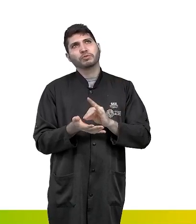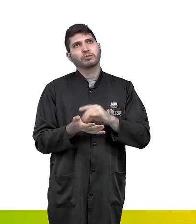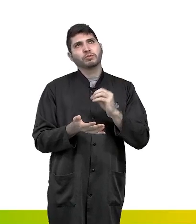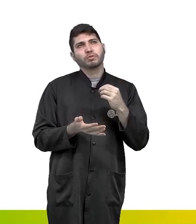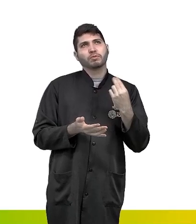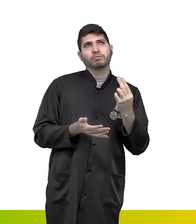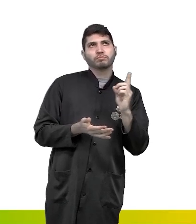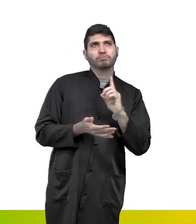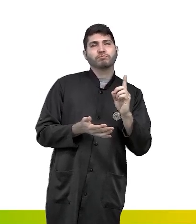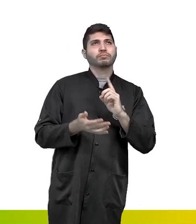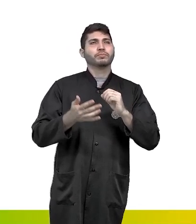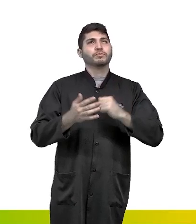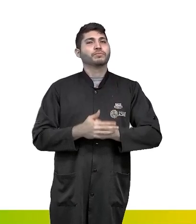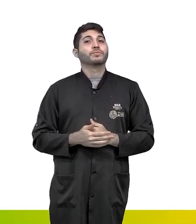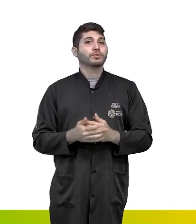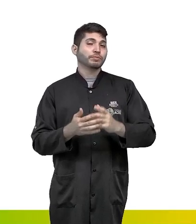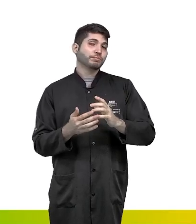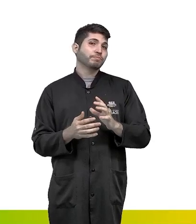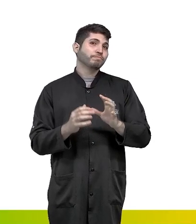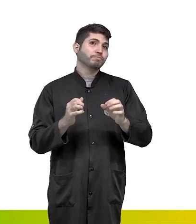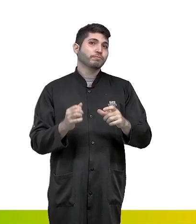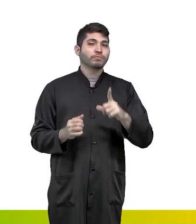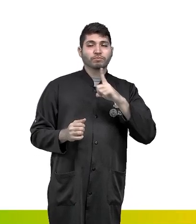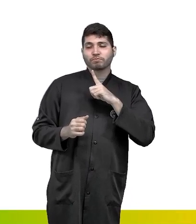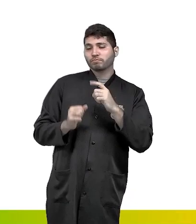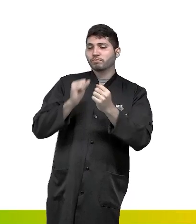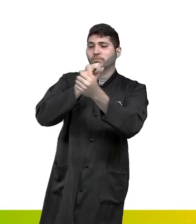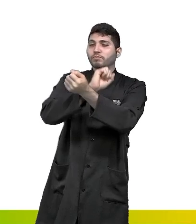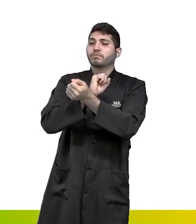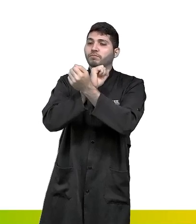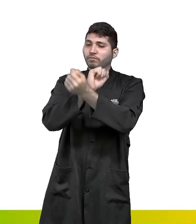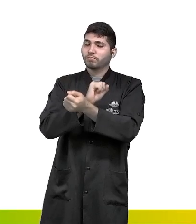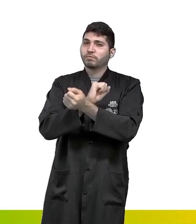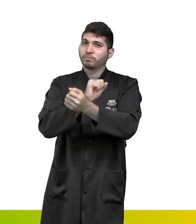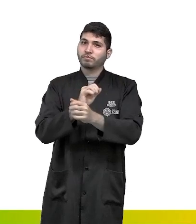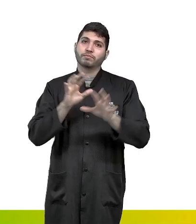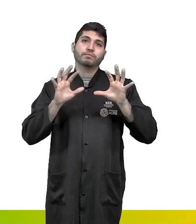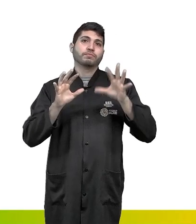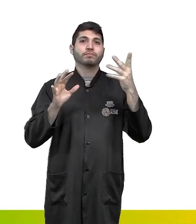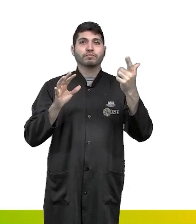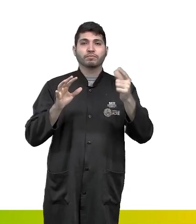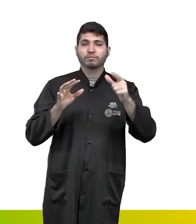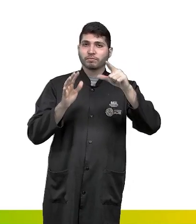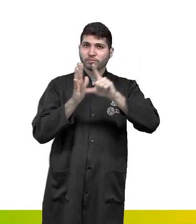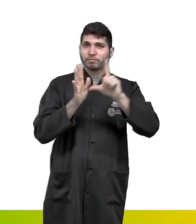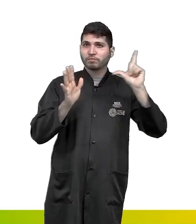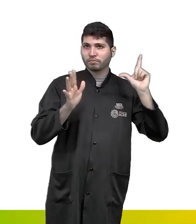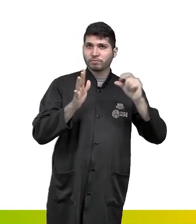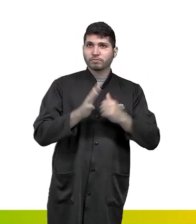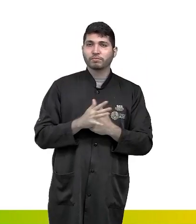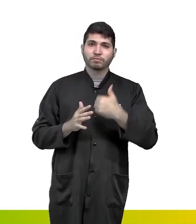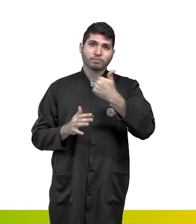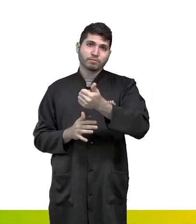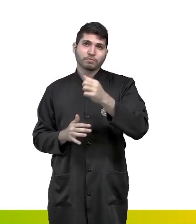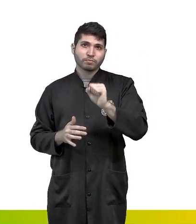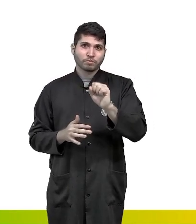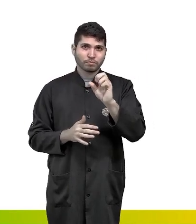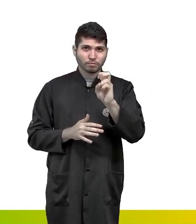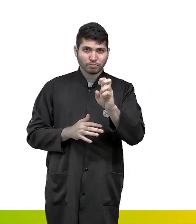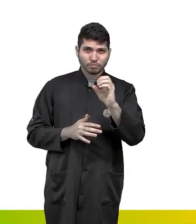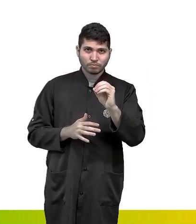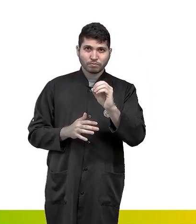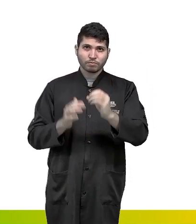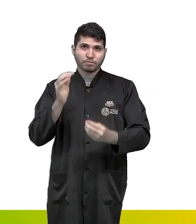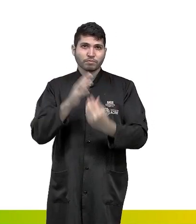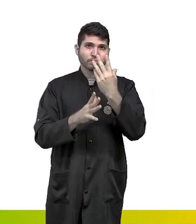escravos trabalhando na terra. Isso era antes. Em 1850 surge o quê? A lei de